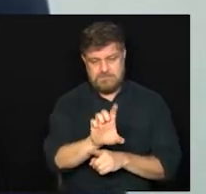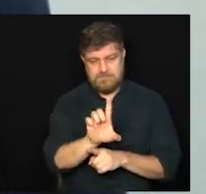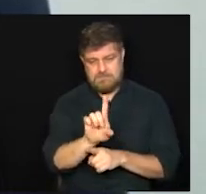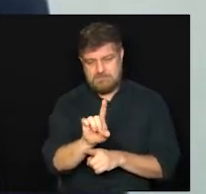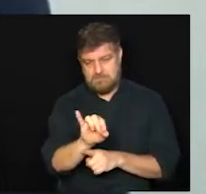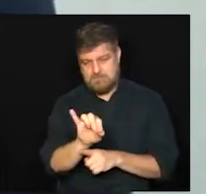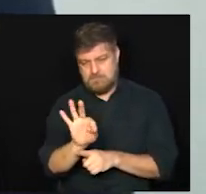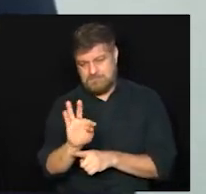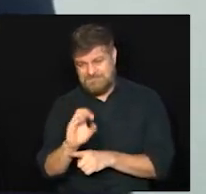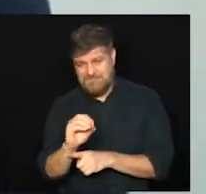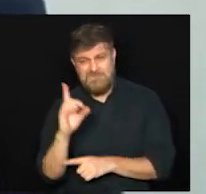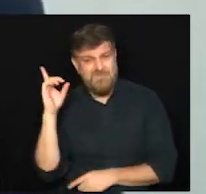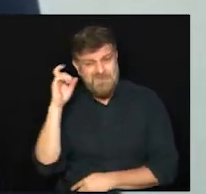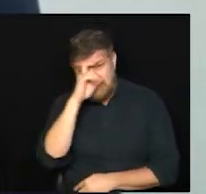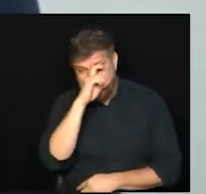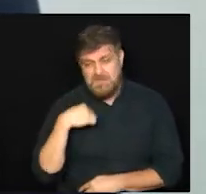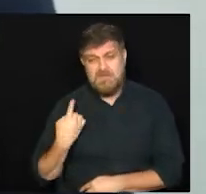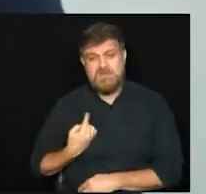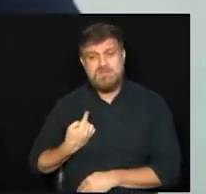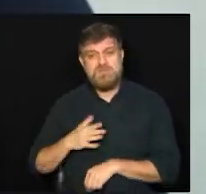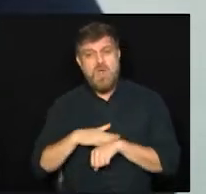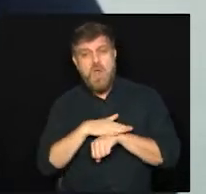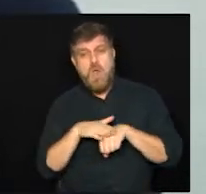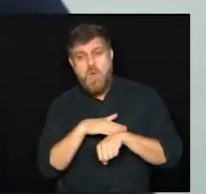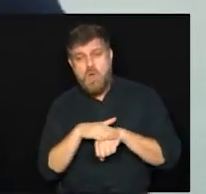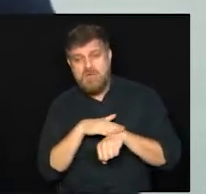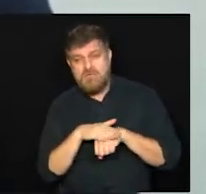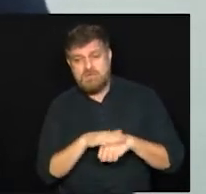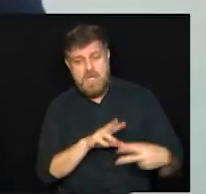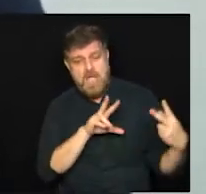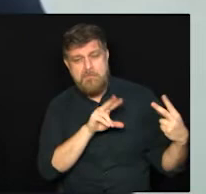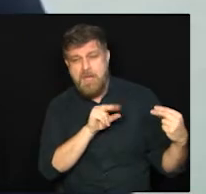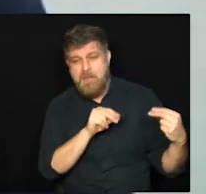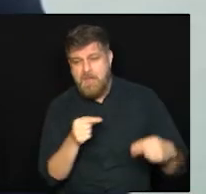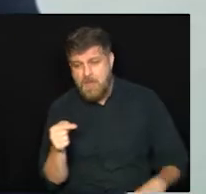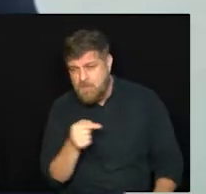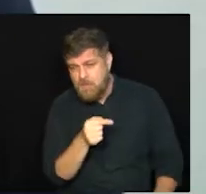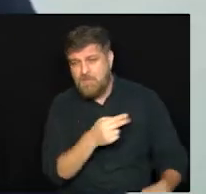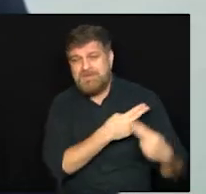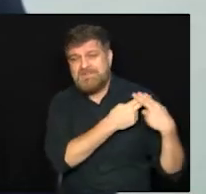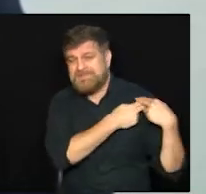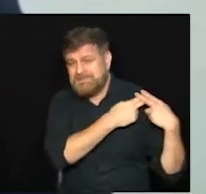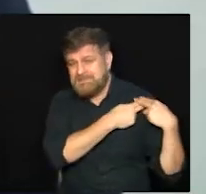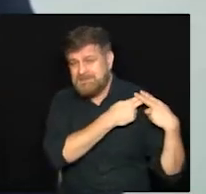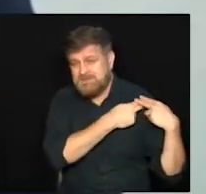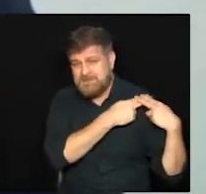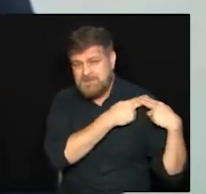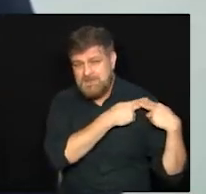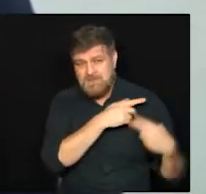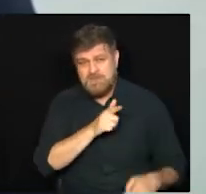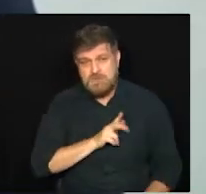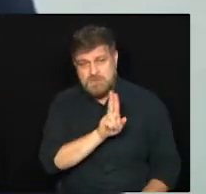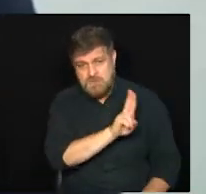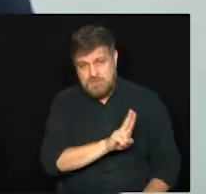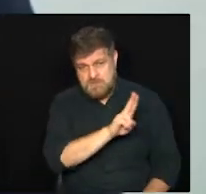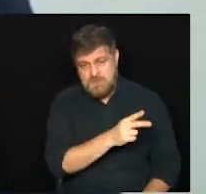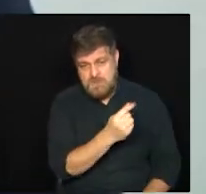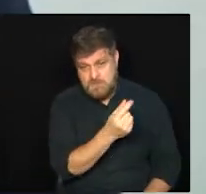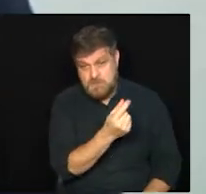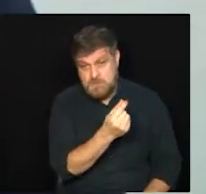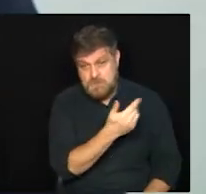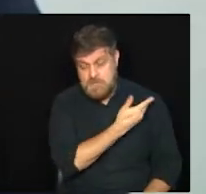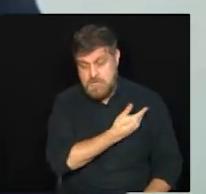gente, por exemplo, foi conversar com a Desenvolve SP, que era quem então estava usando, né, os recursos, né,